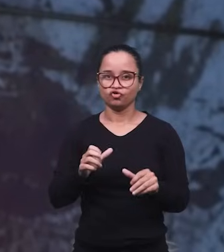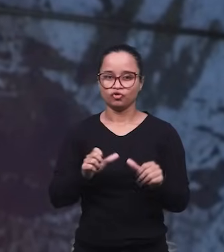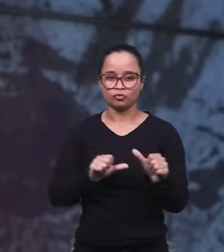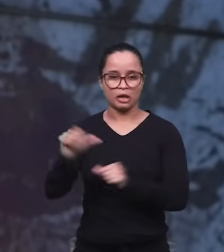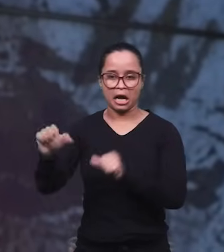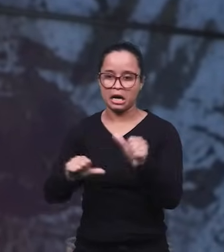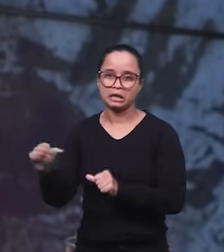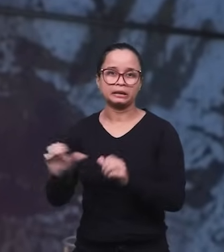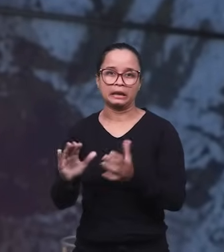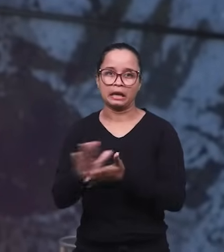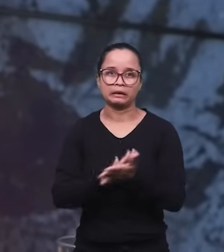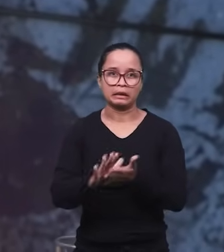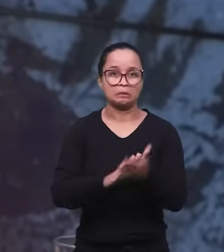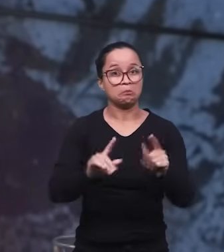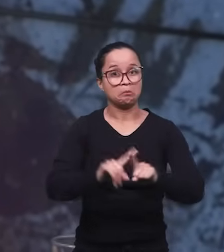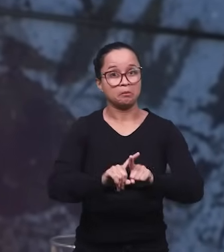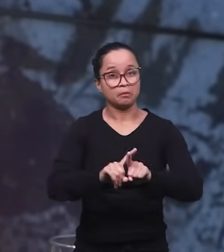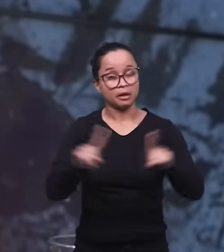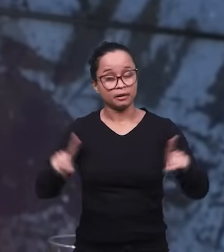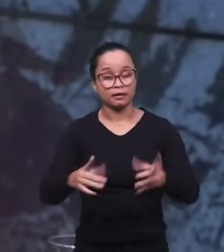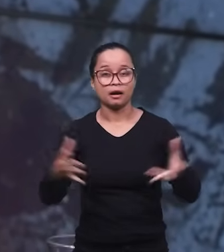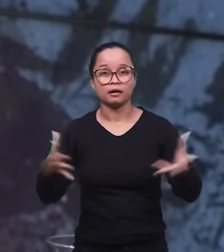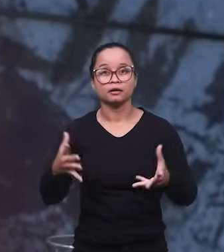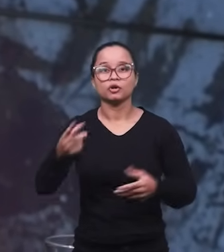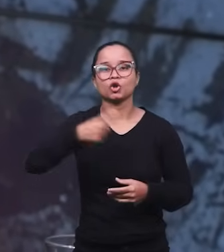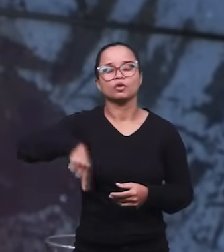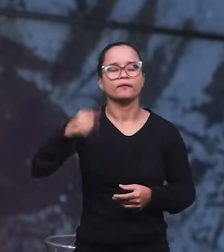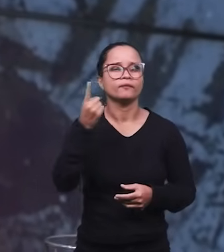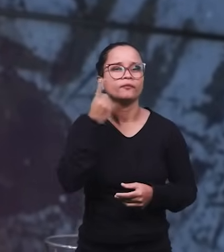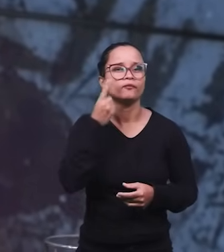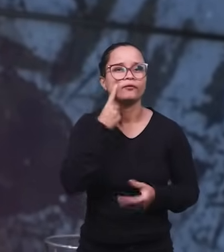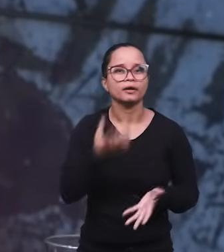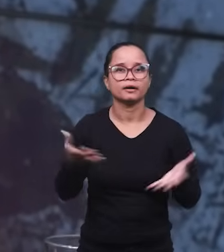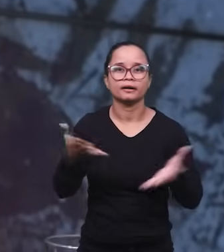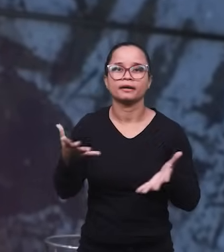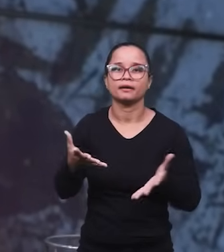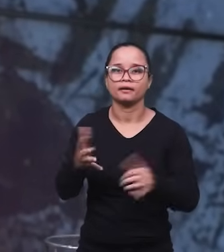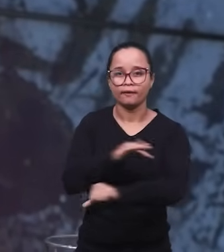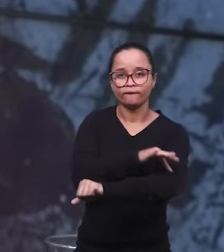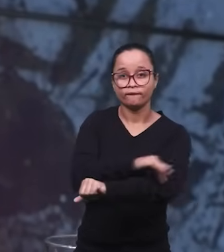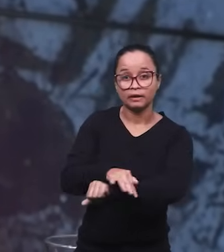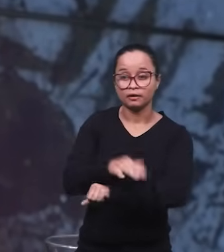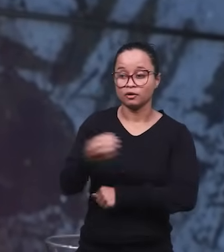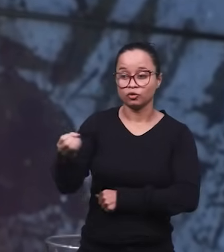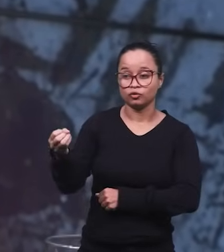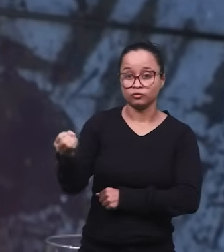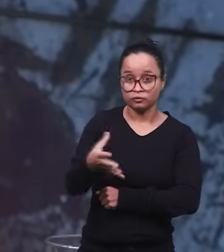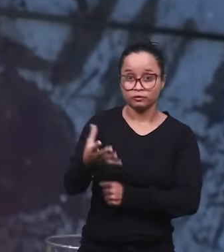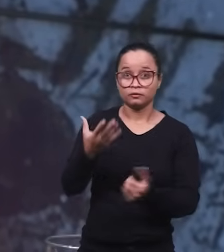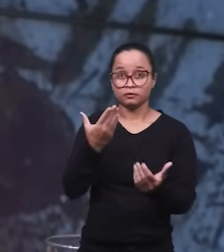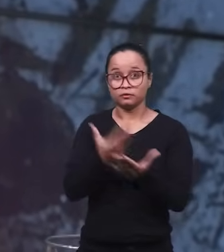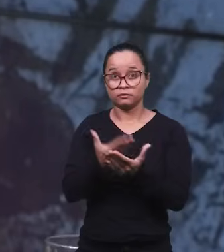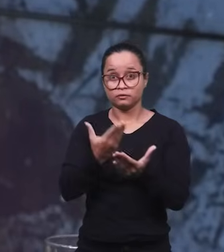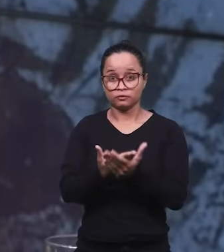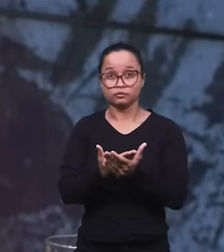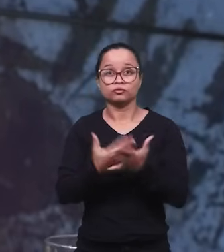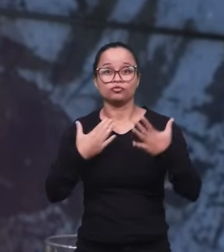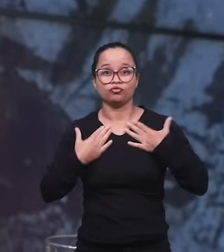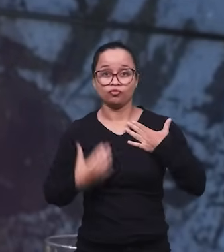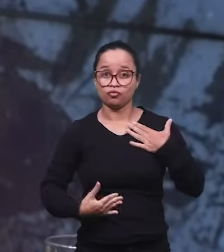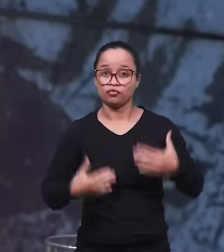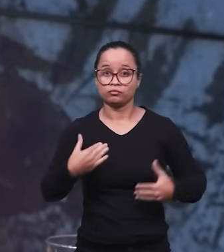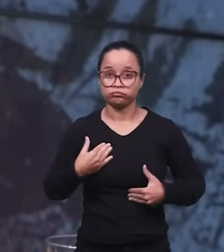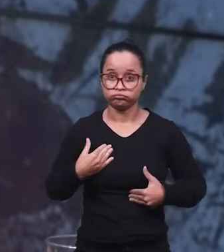mexida, mas quando nós vemos assim, a nova física para estudos de